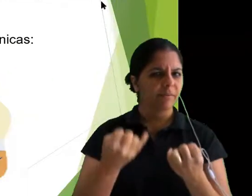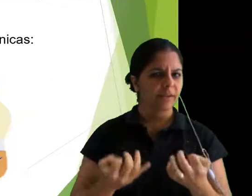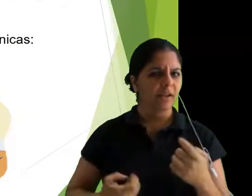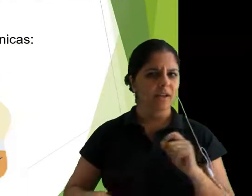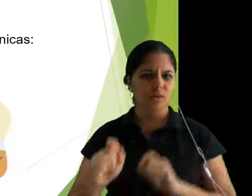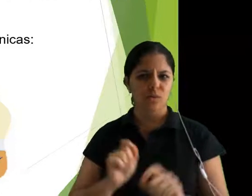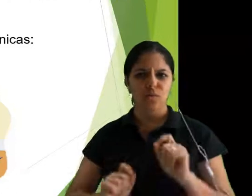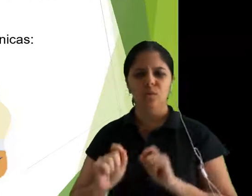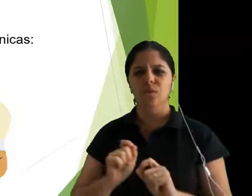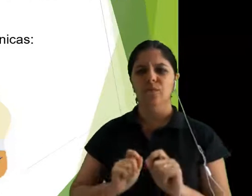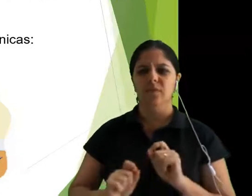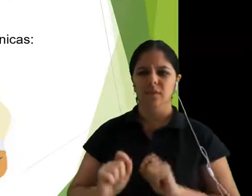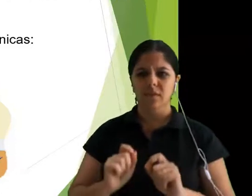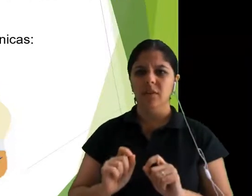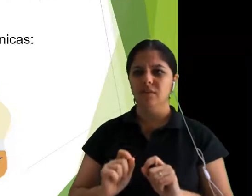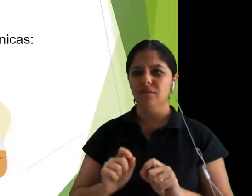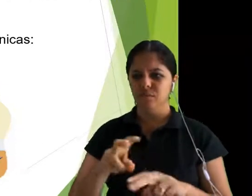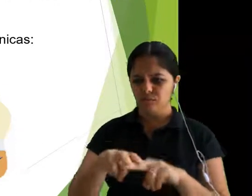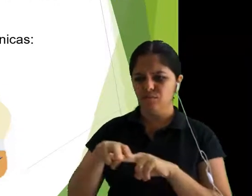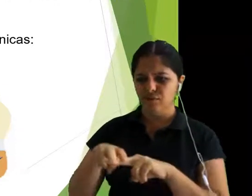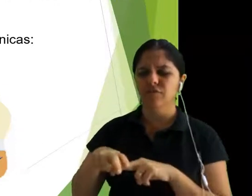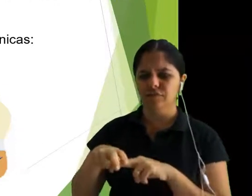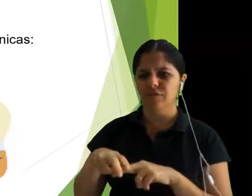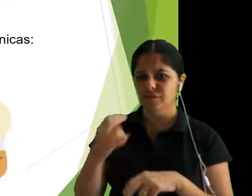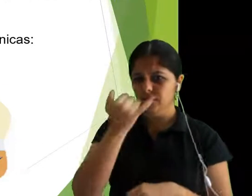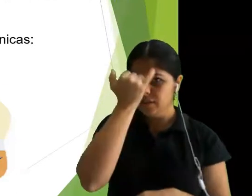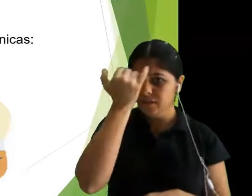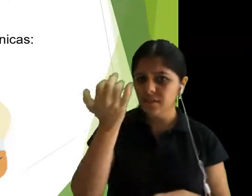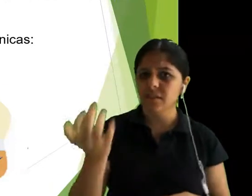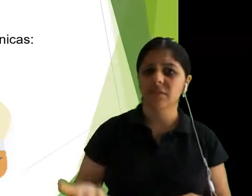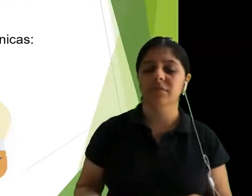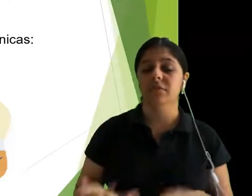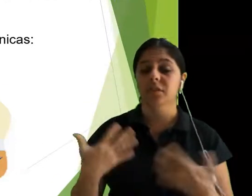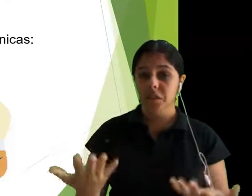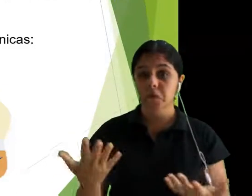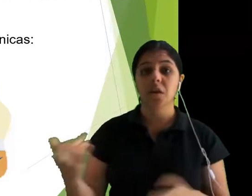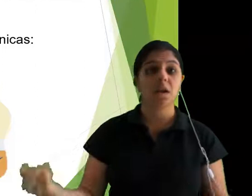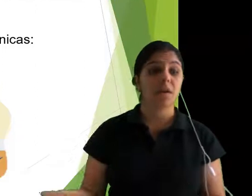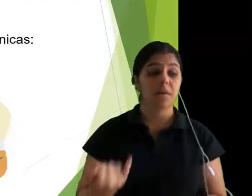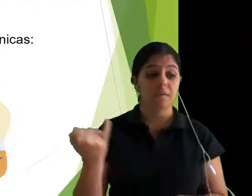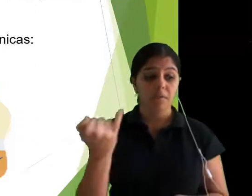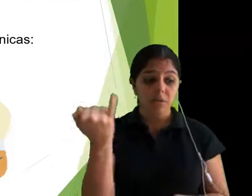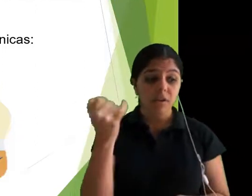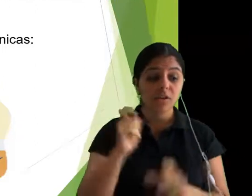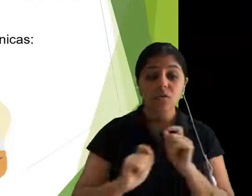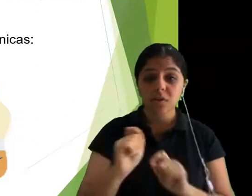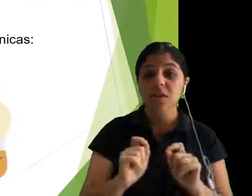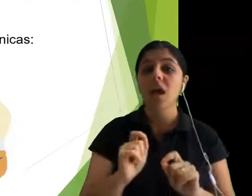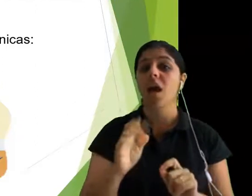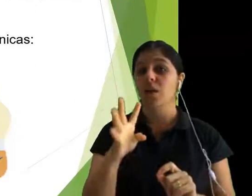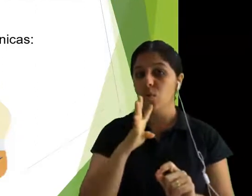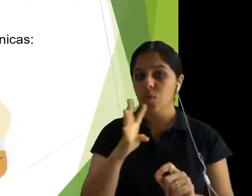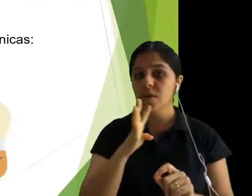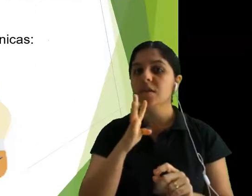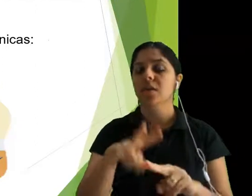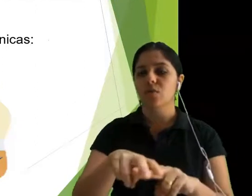Eu estava falando sobre a determinação das causas, né, do acidente. Então, é muito importante, né, se